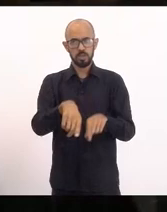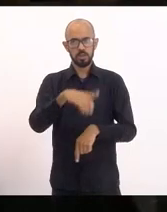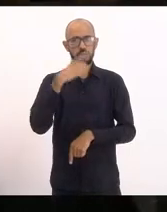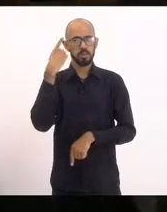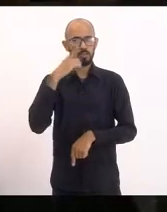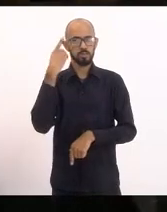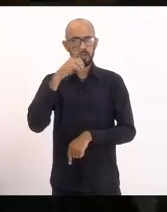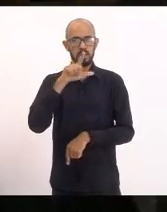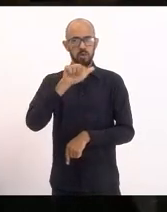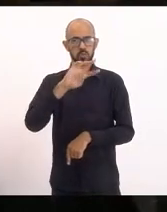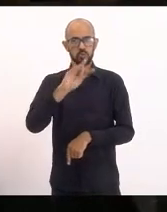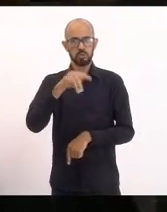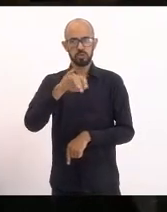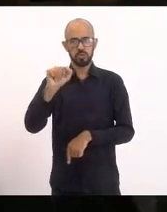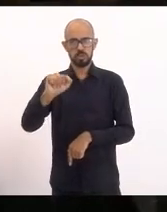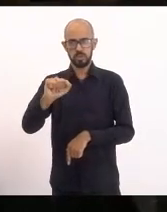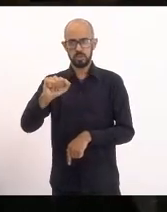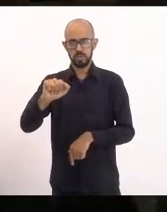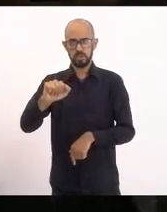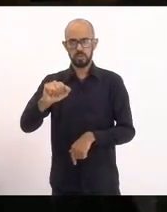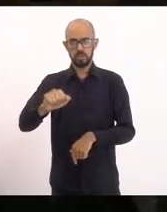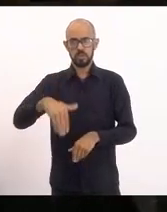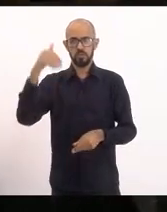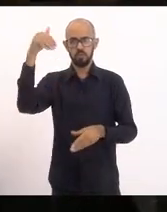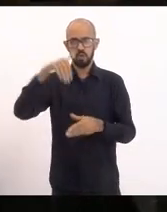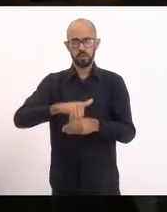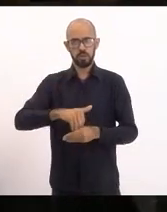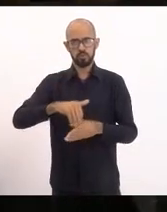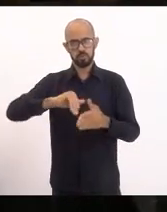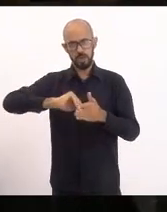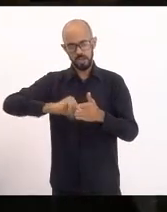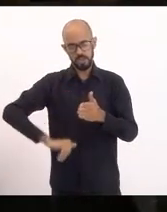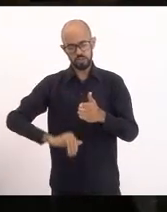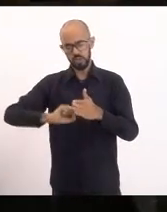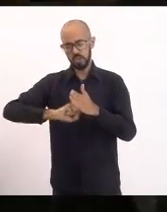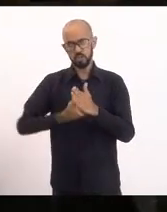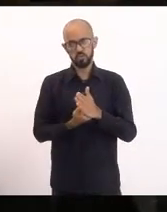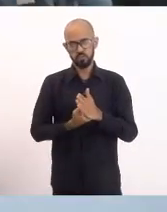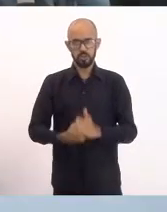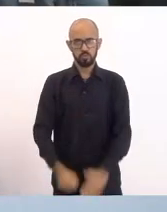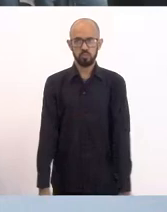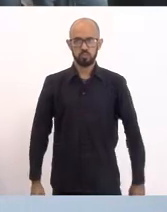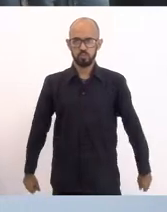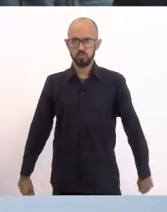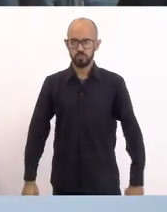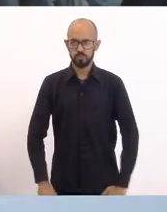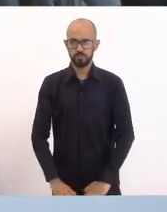Lucinha, que votemos pela derrubada do veto.